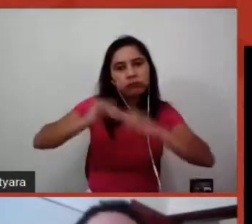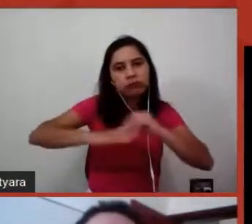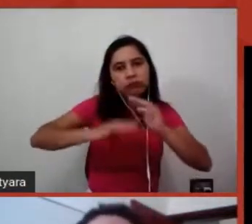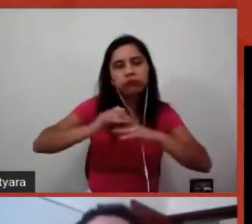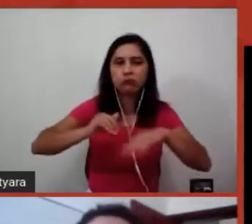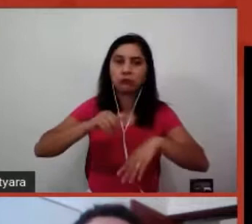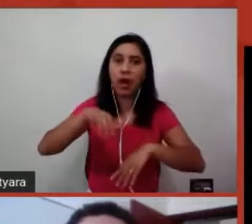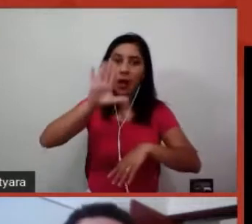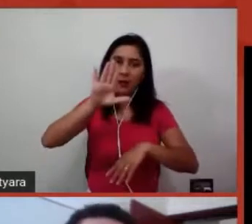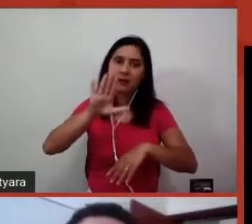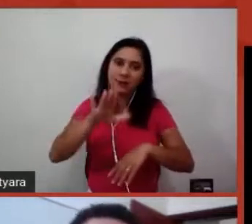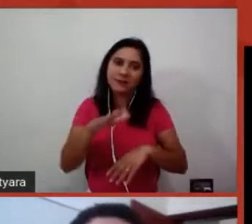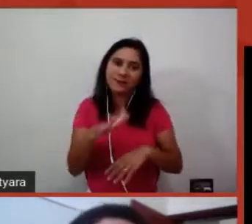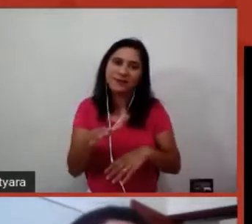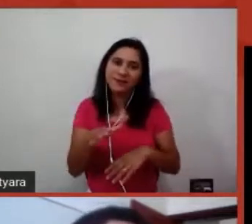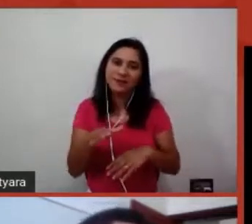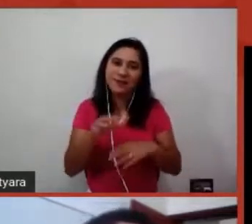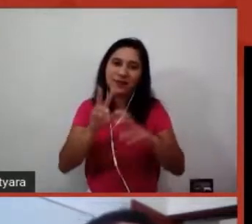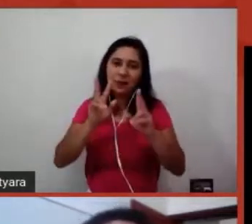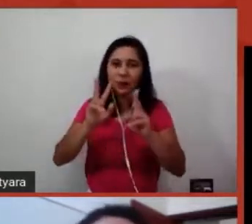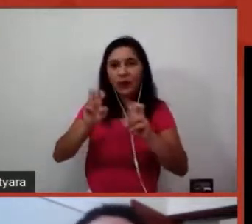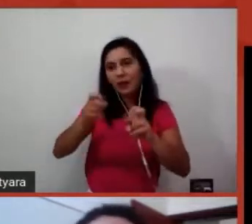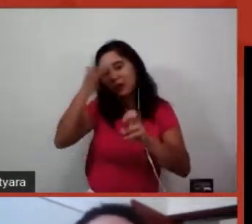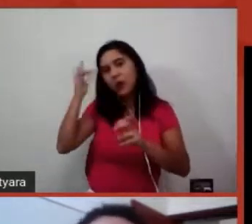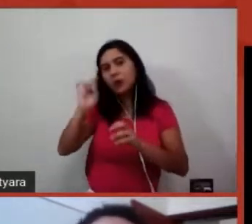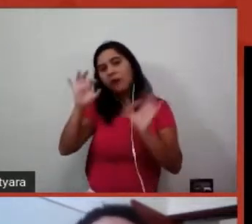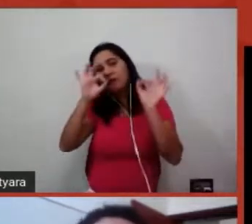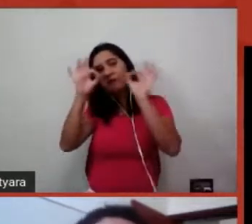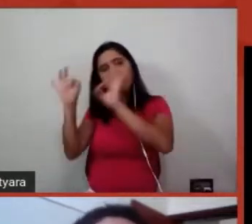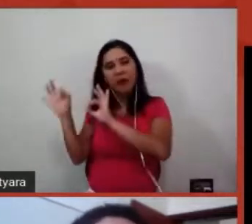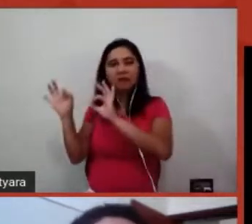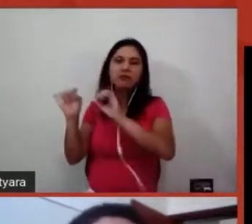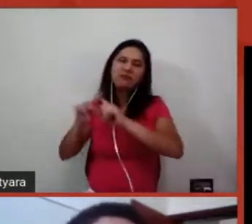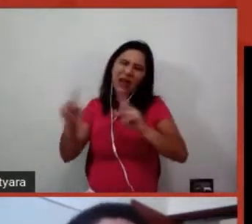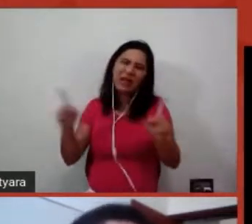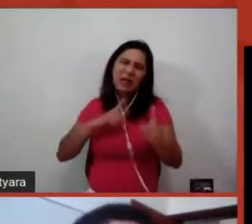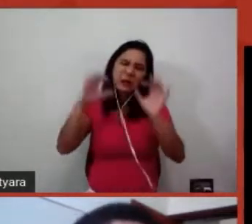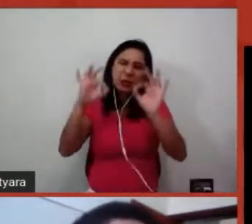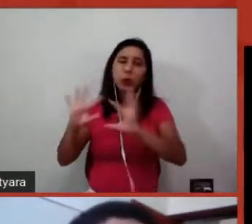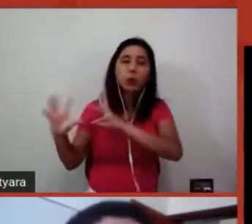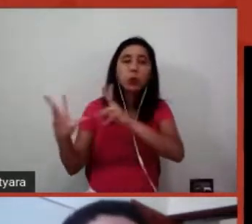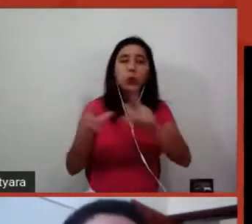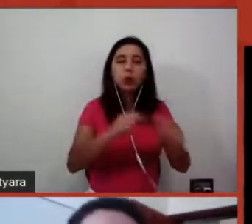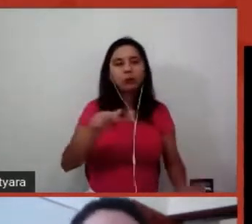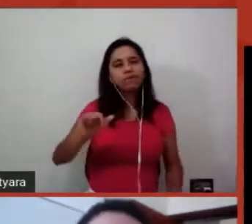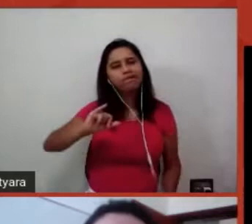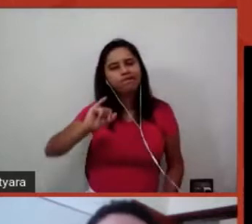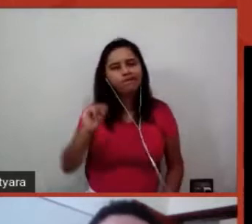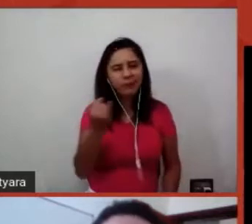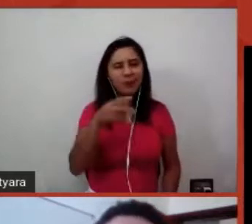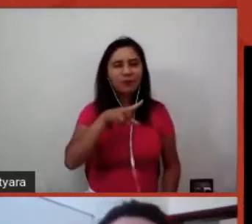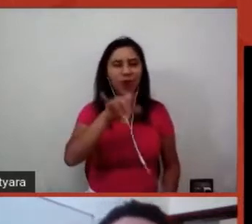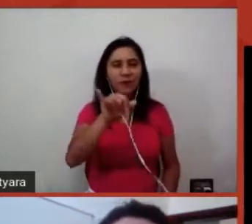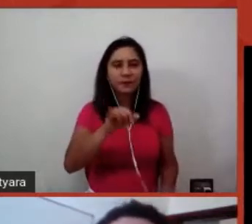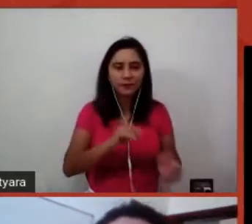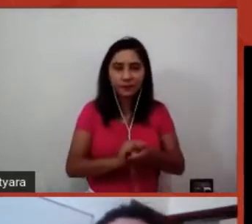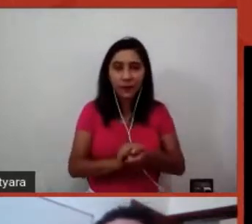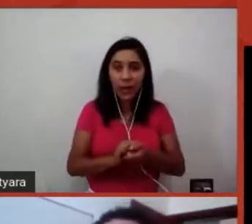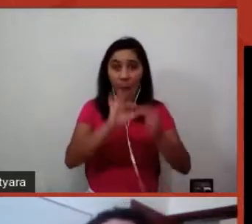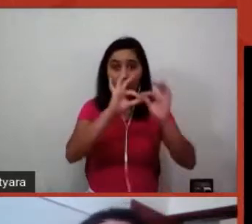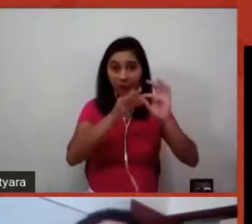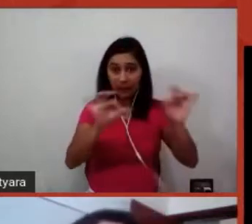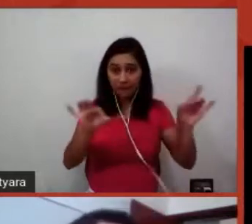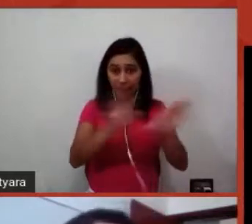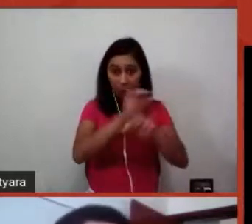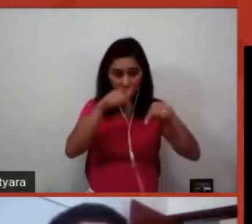pouco aprimorada em relação à dos ouvintes, certo? Mas tenho certeza que todo mundo vai aproveitar bastante. Essa oficina não termina aqui,